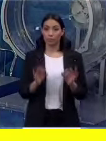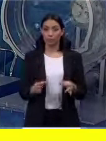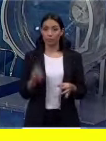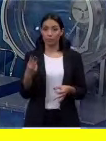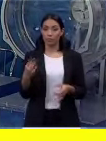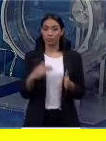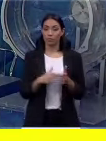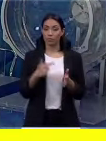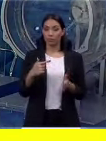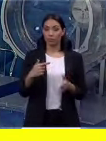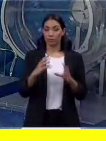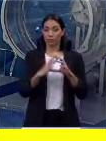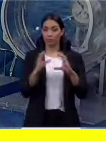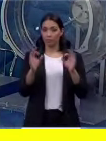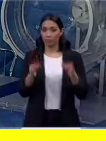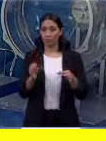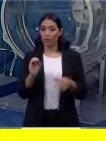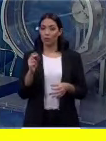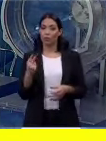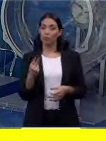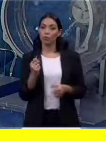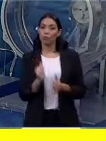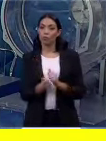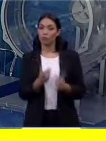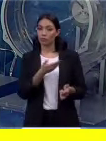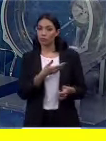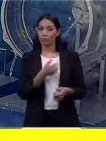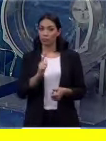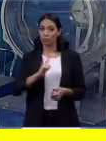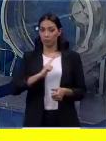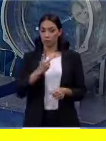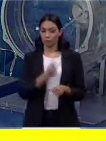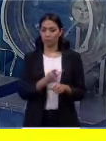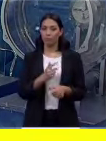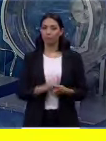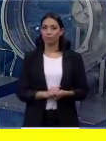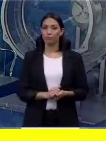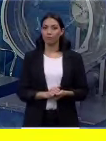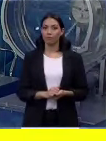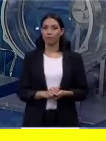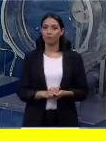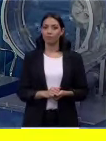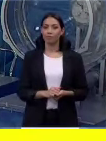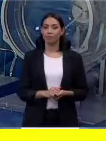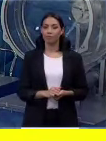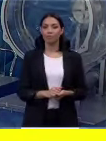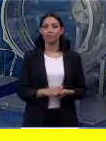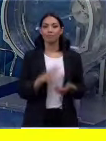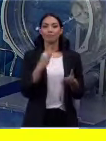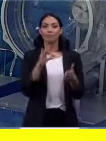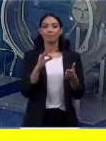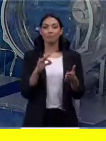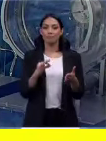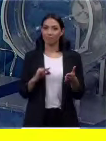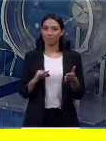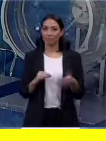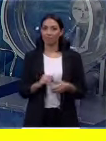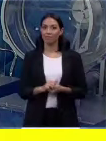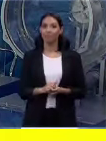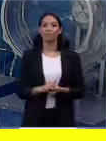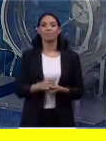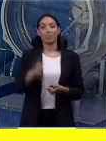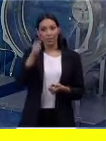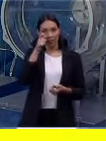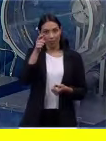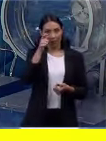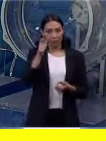7 acertos ou acertar o time do coração, ganha prêmios. Então acompanhe o sorteio do início ao fim, fique atento, confira